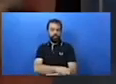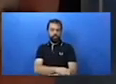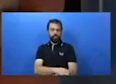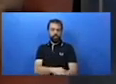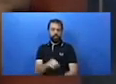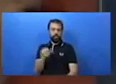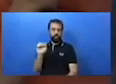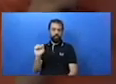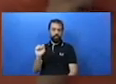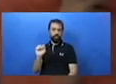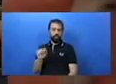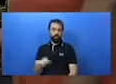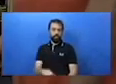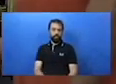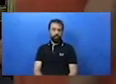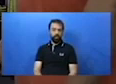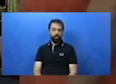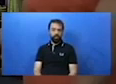letra A.